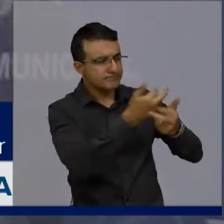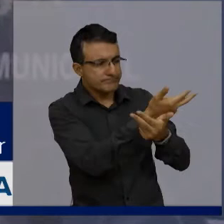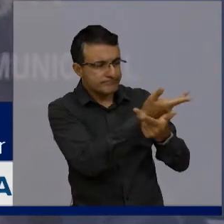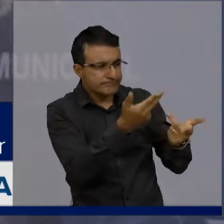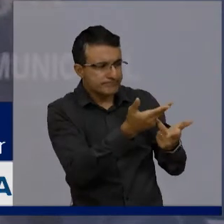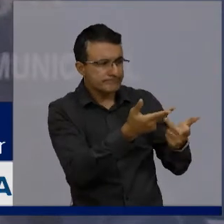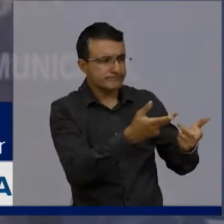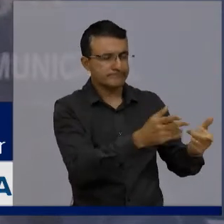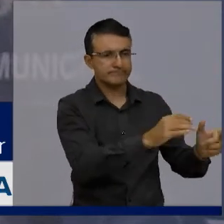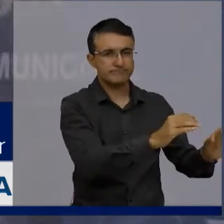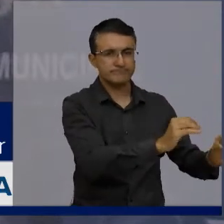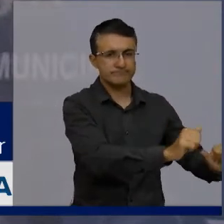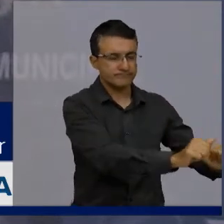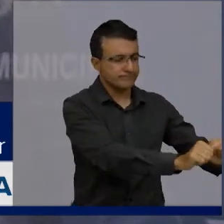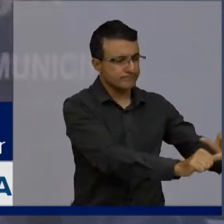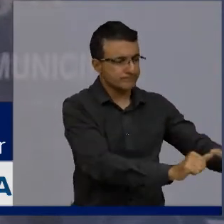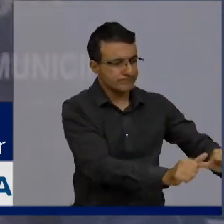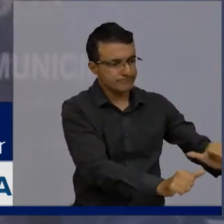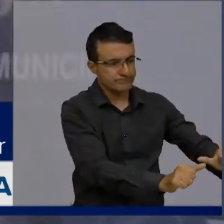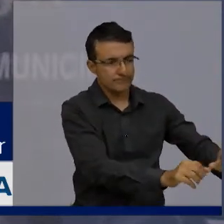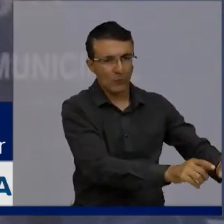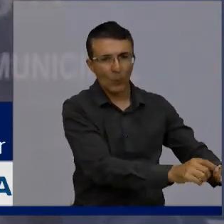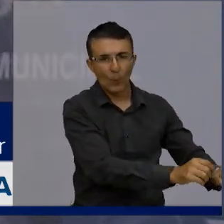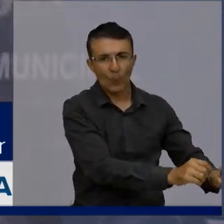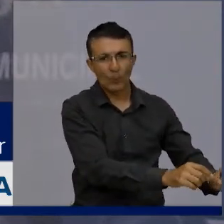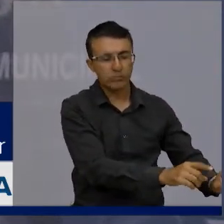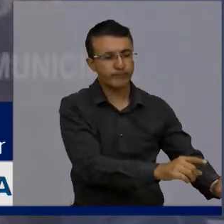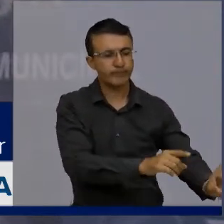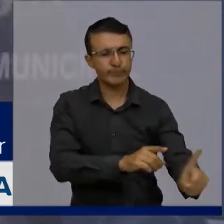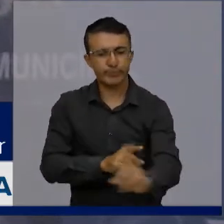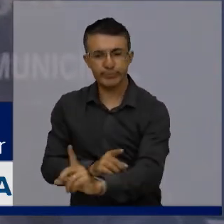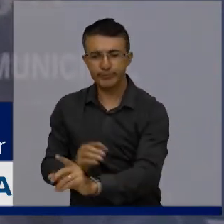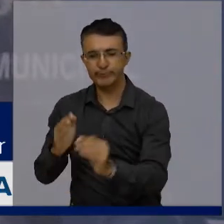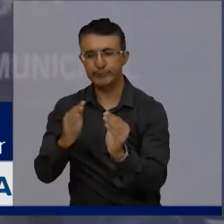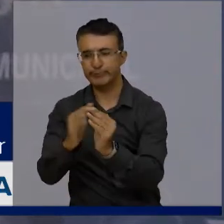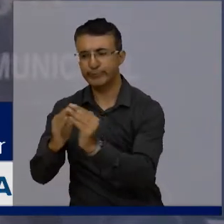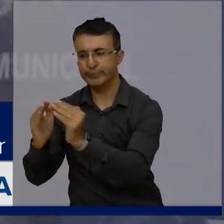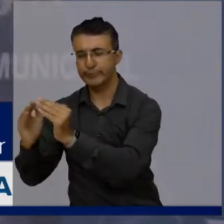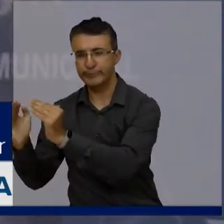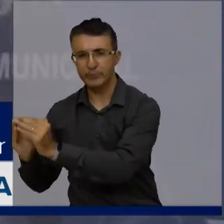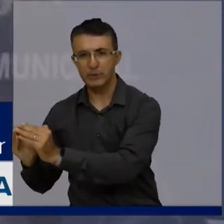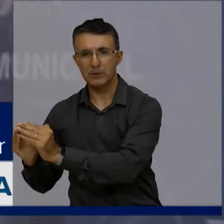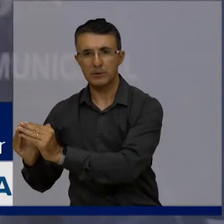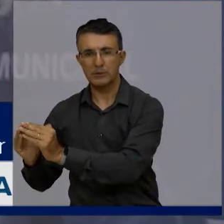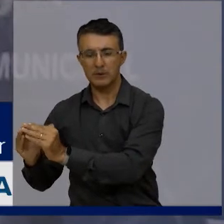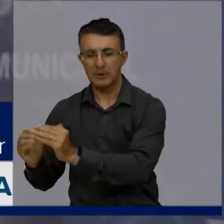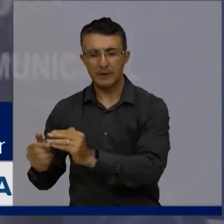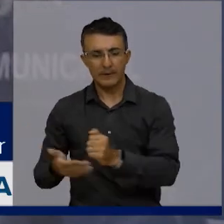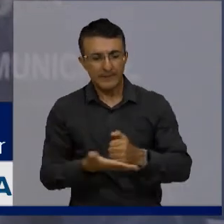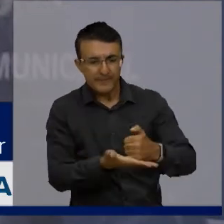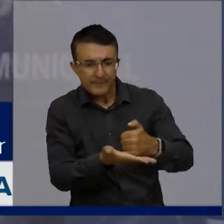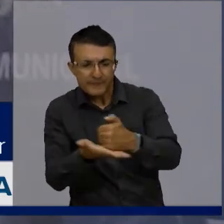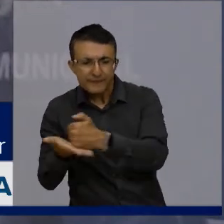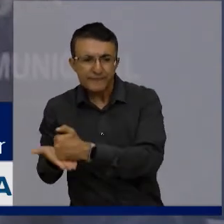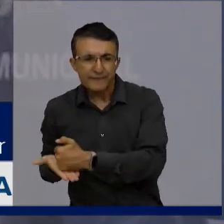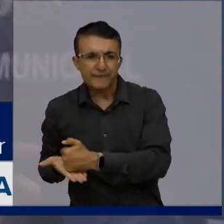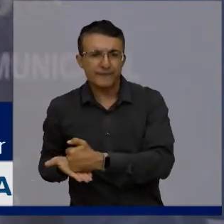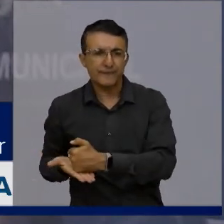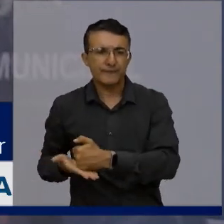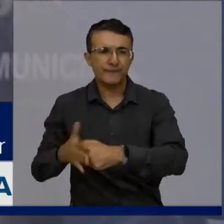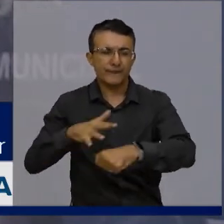ações ambientais estão essencialmente fora da agenda de prevenção de pandemias. A boa notícia é que investir